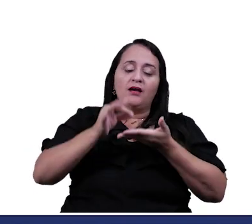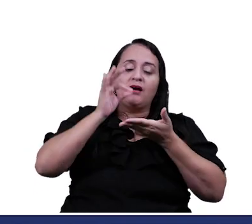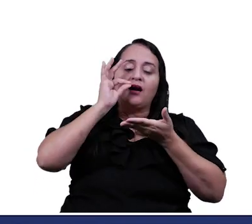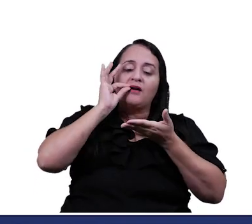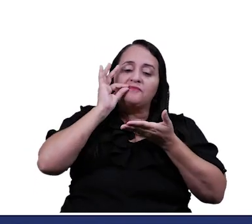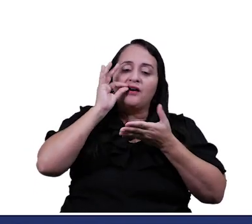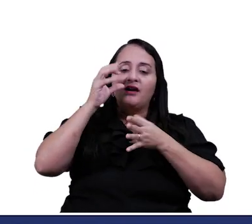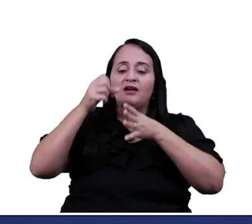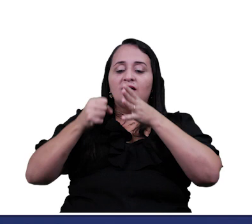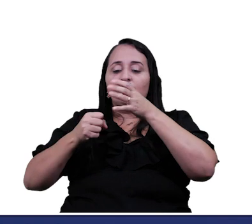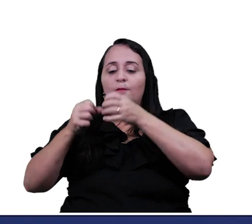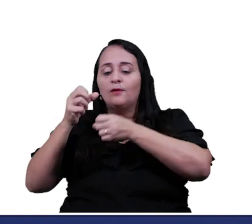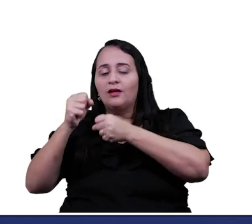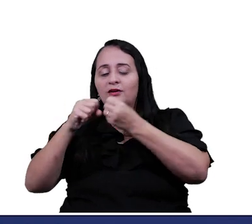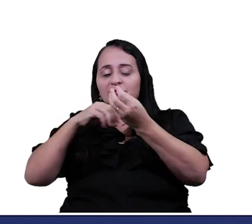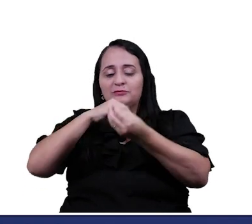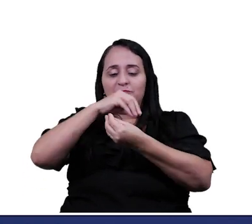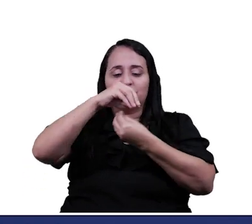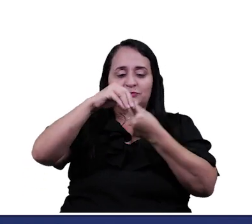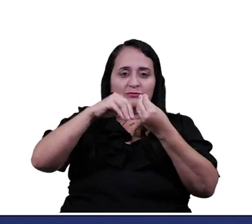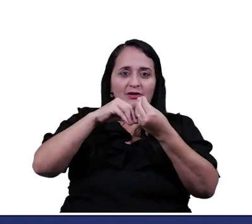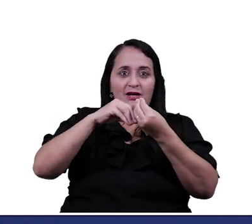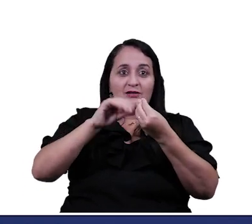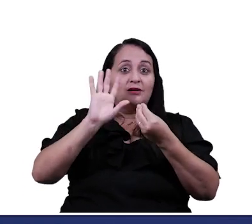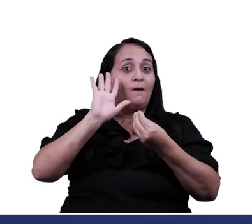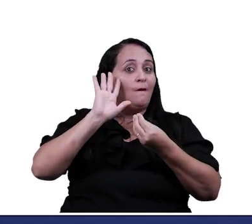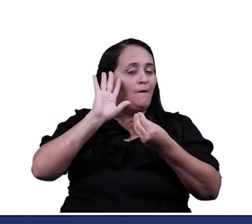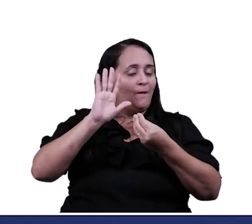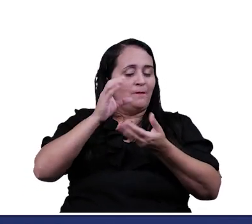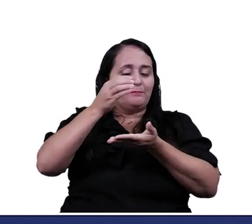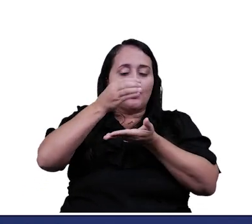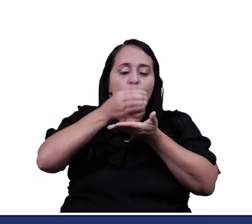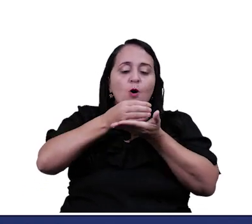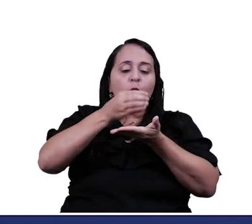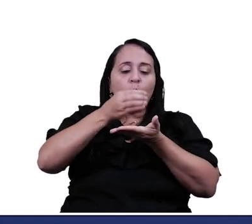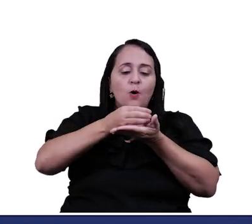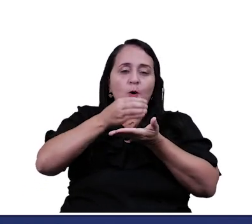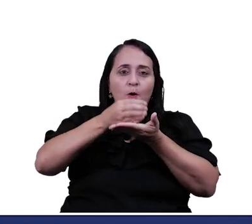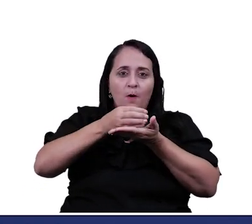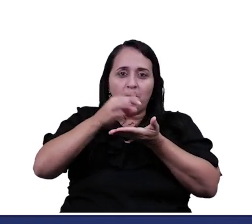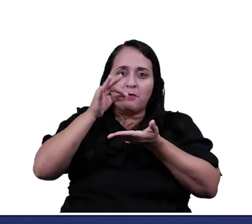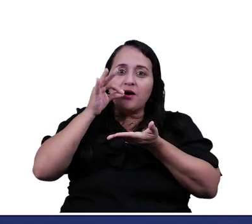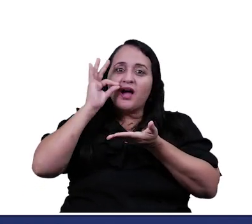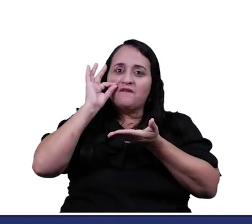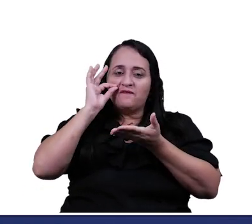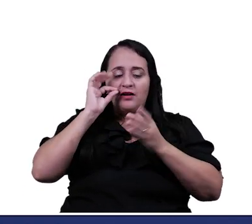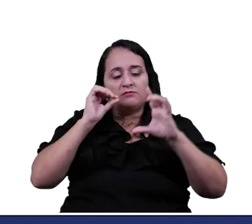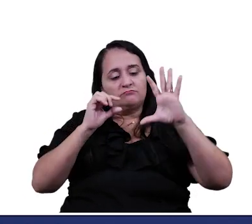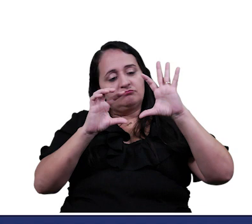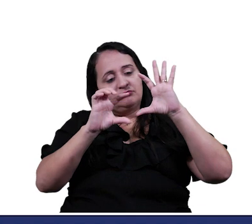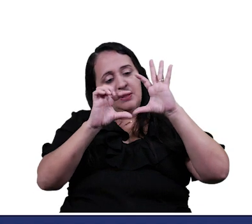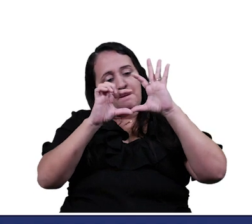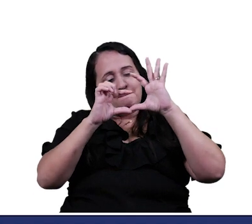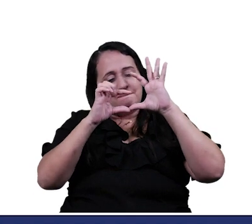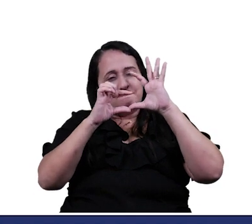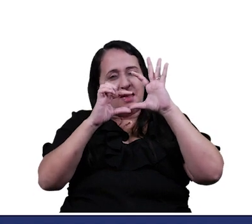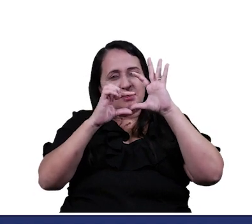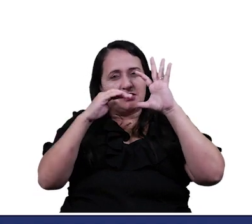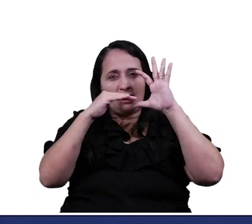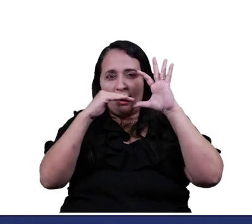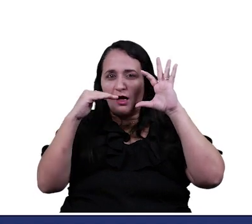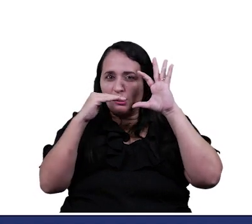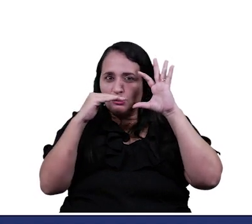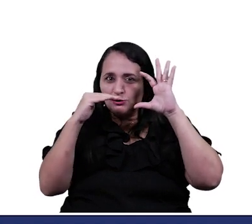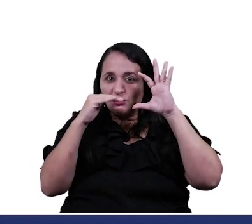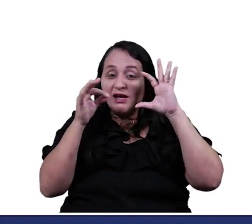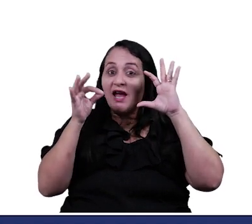leite? São usados meio copo de café e mais um quarto de leite.